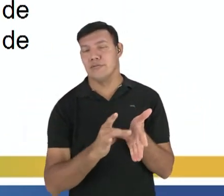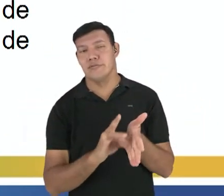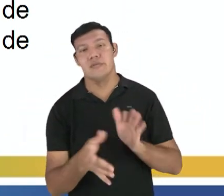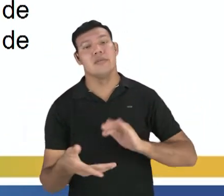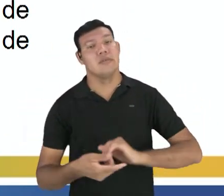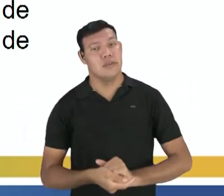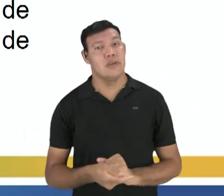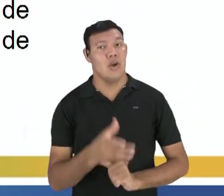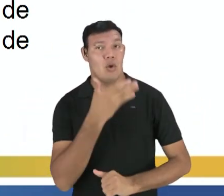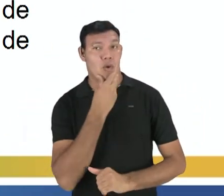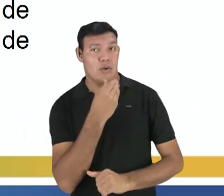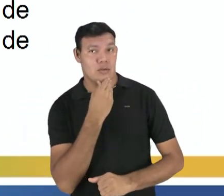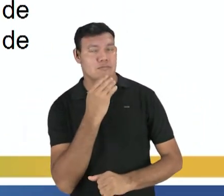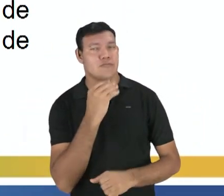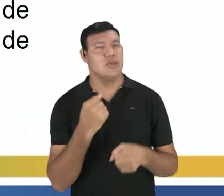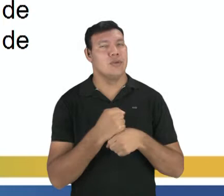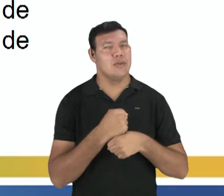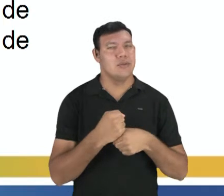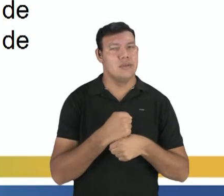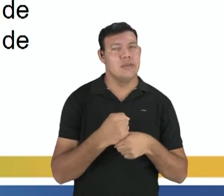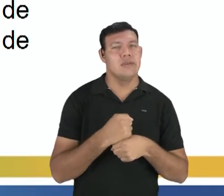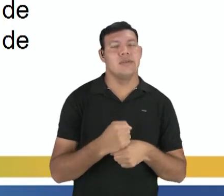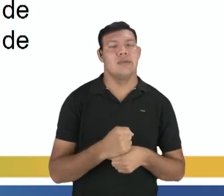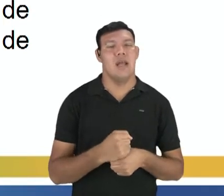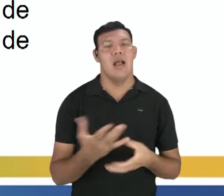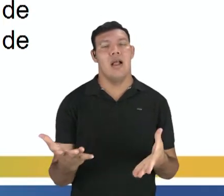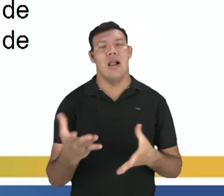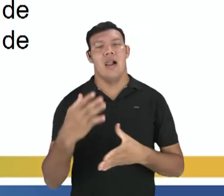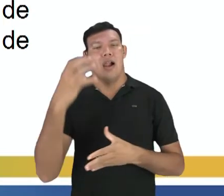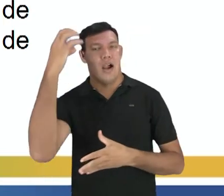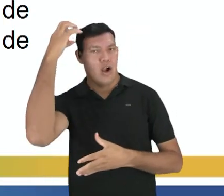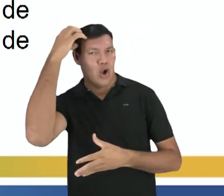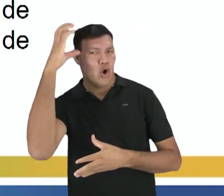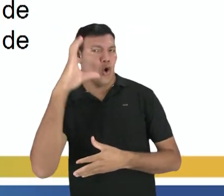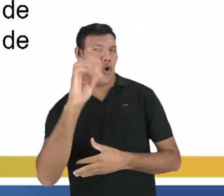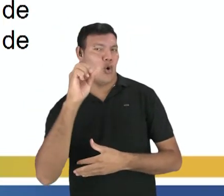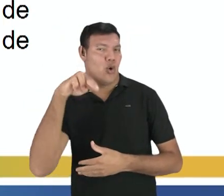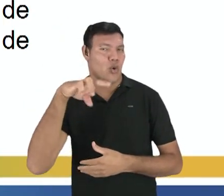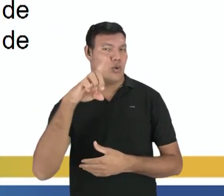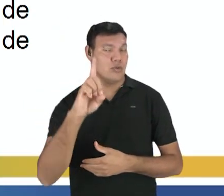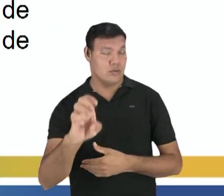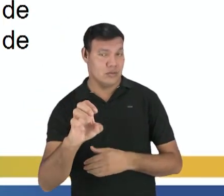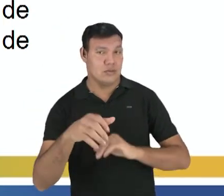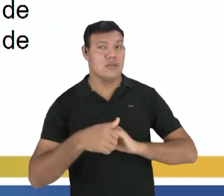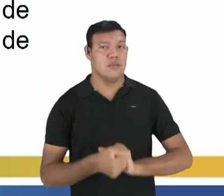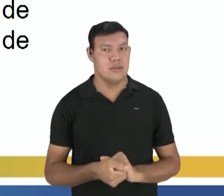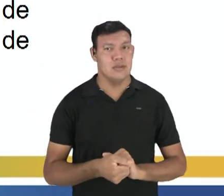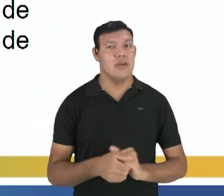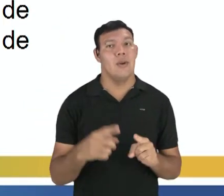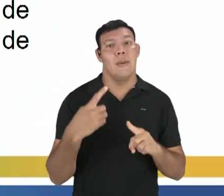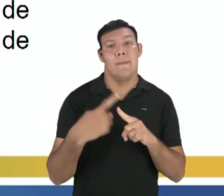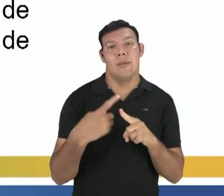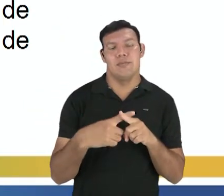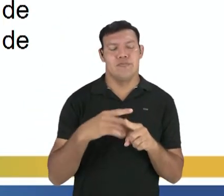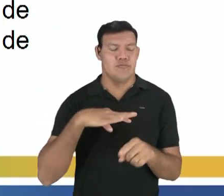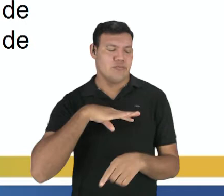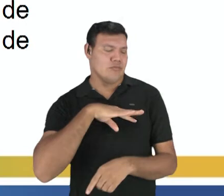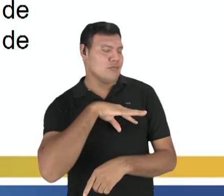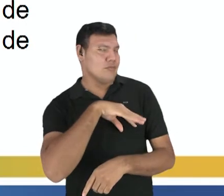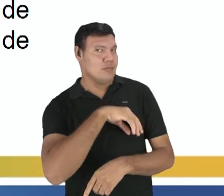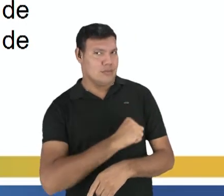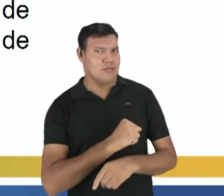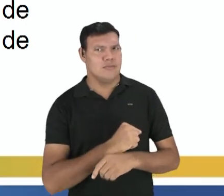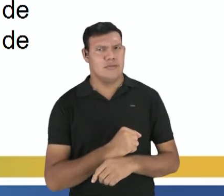Cesário. Com o tempo, torna-se amigo do conde, Ossino, e de Olívia, por quem o conde está apaixonado.